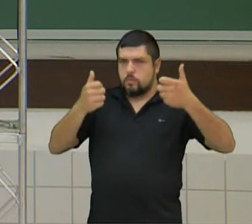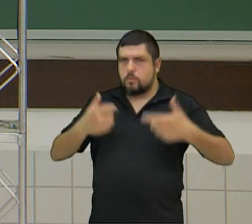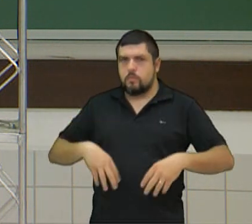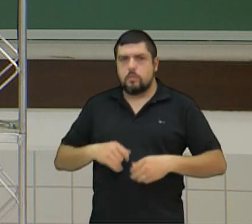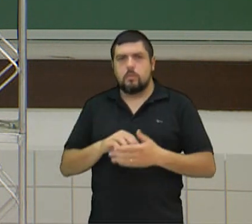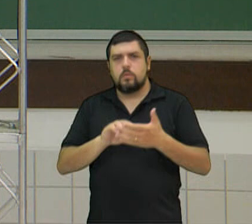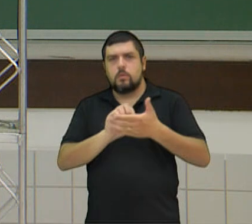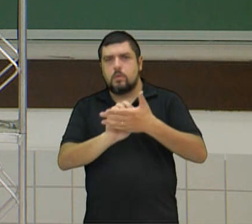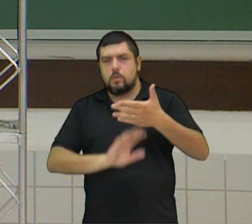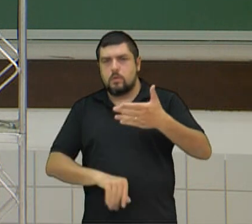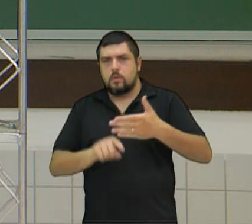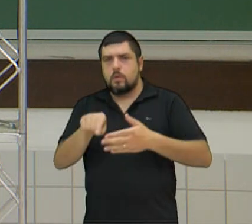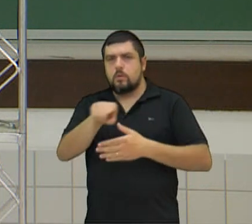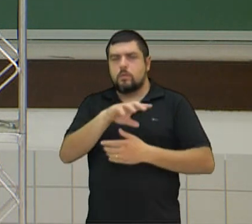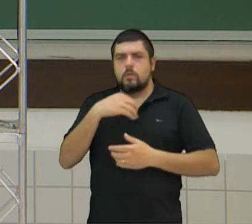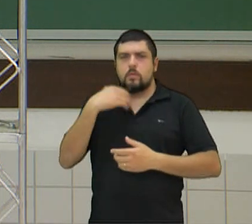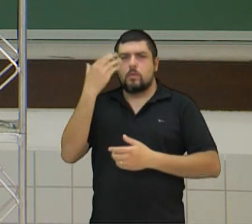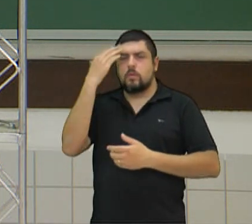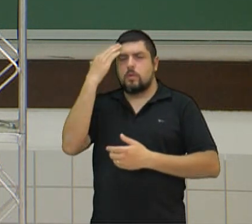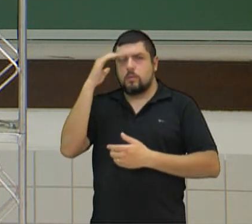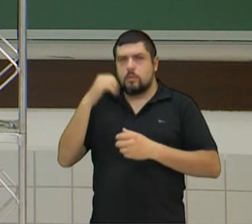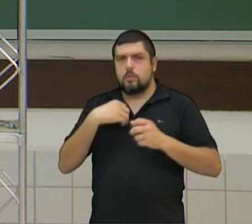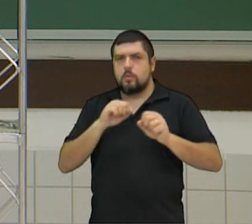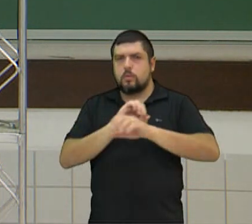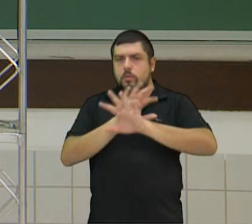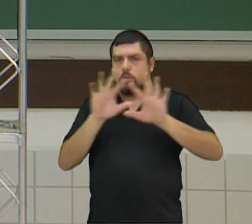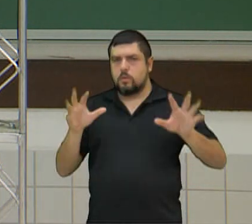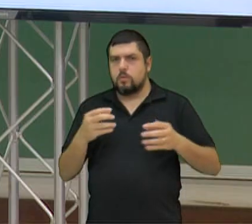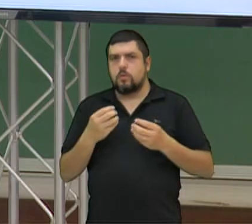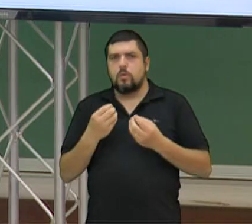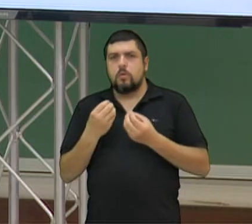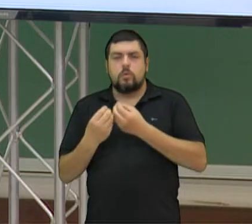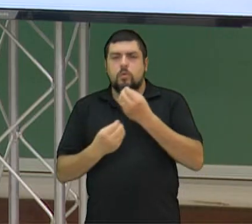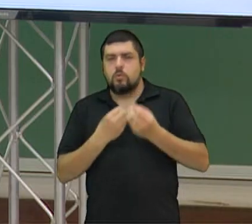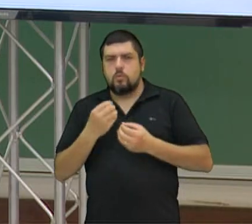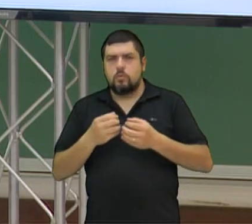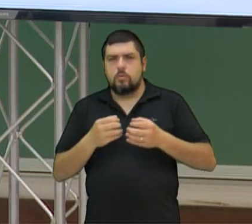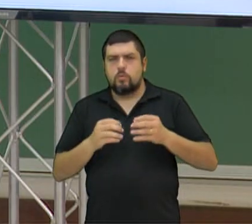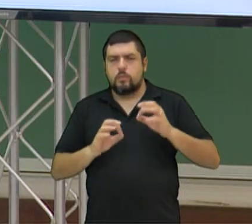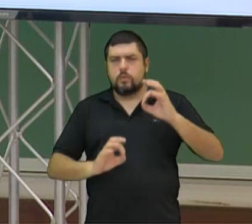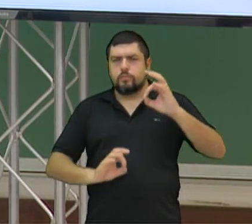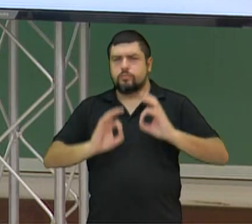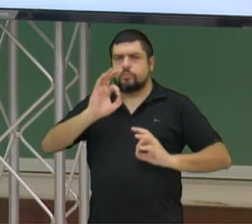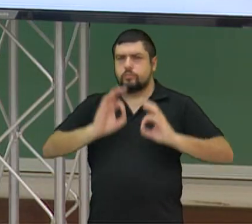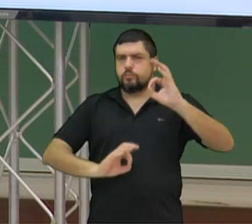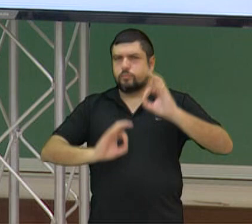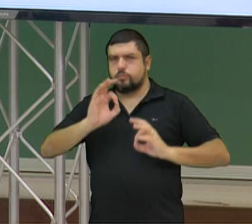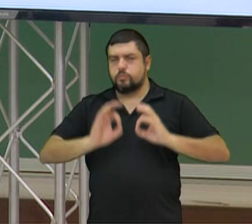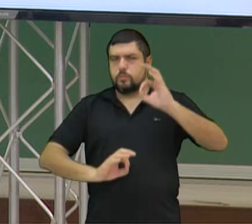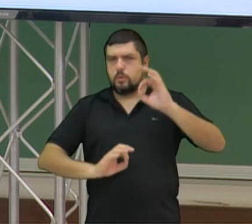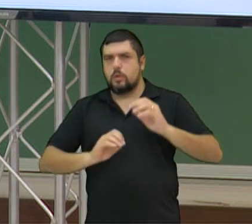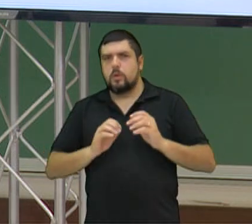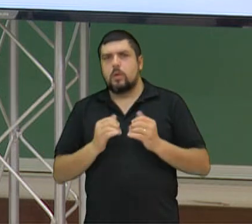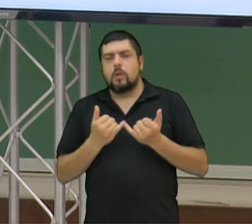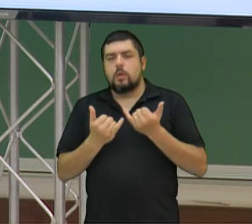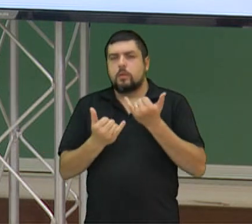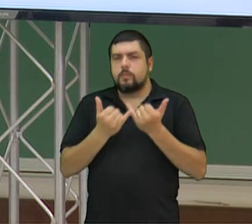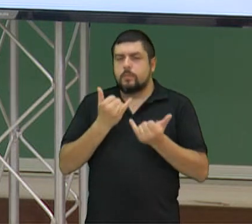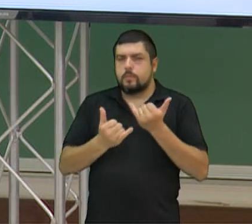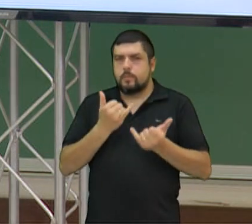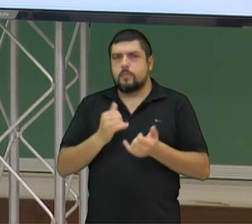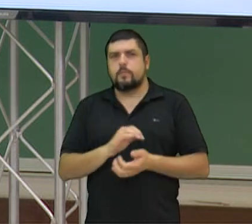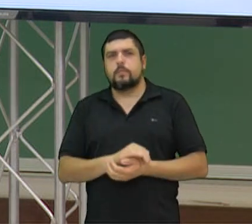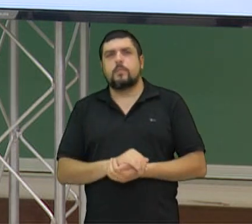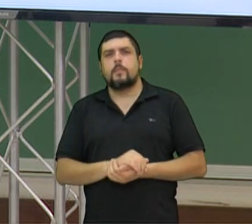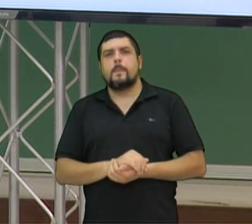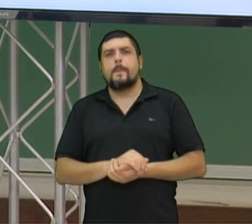exercício para vocês poderem entender bem essa questão de polias aí, certo? Que é bem parecido com aquele sistema exponencial aí, né? Pra vocês terem uma